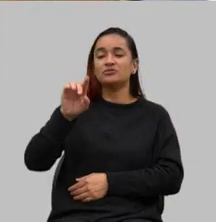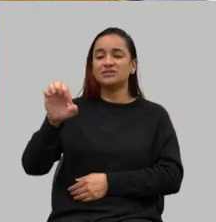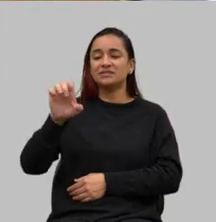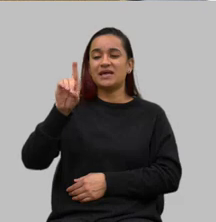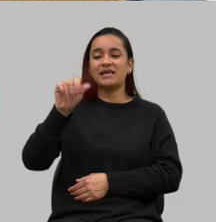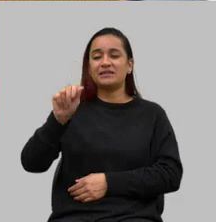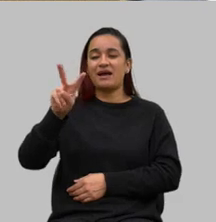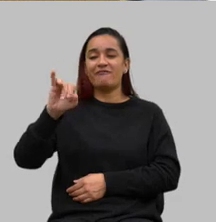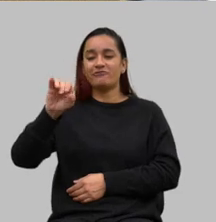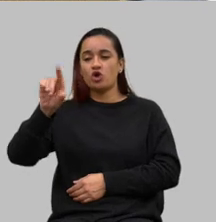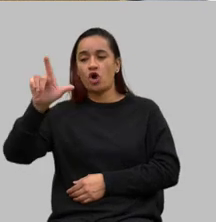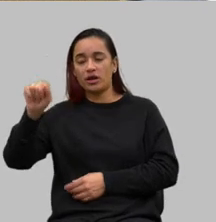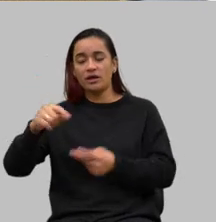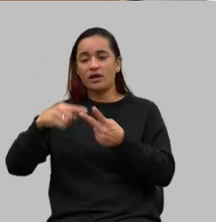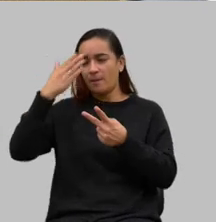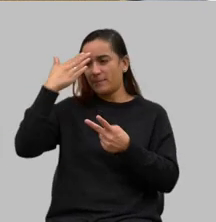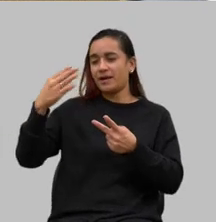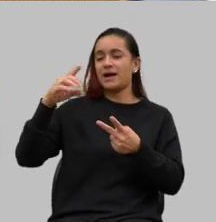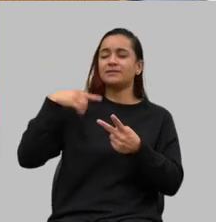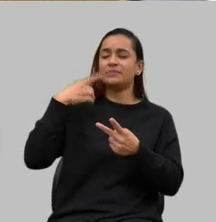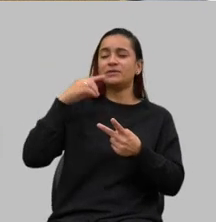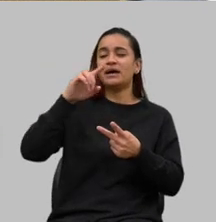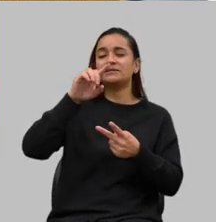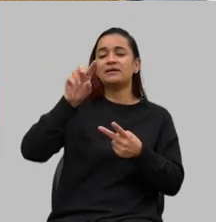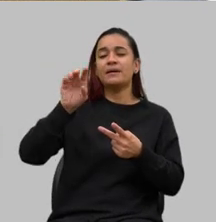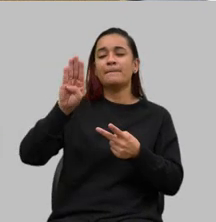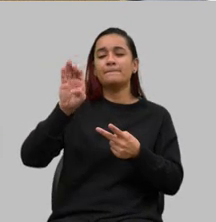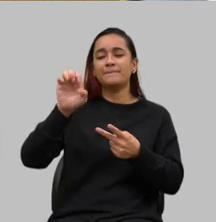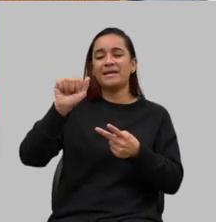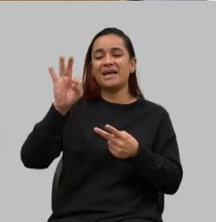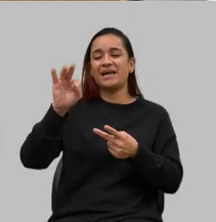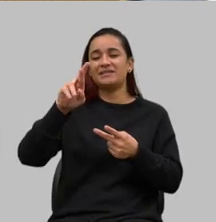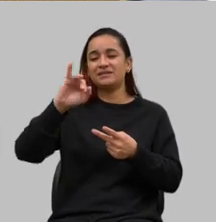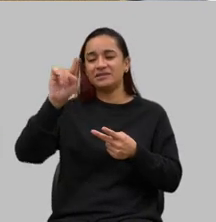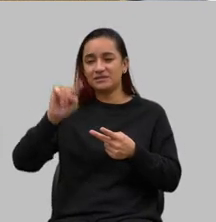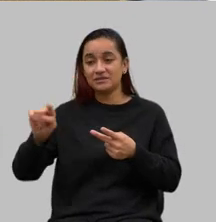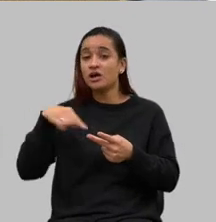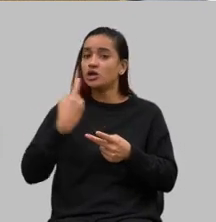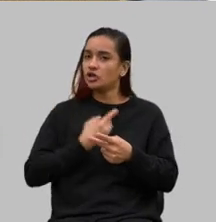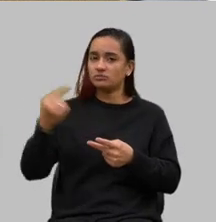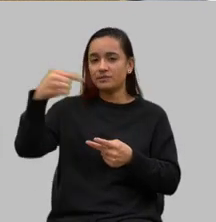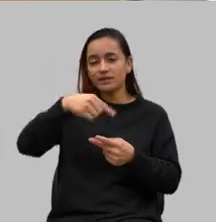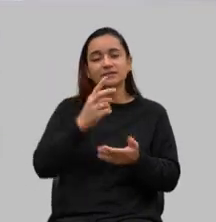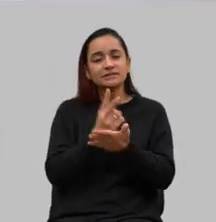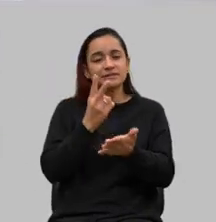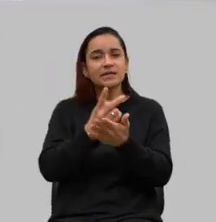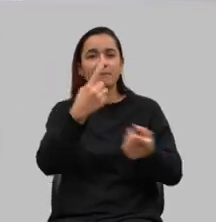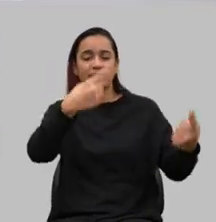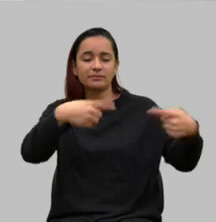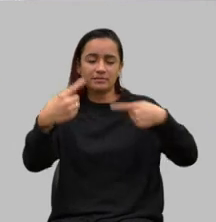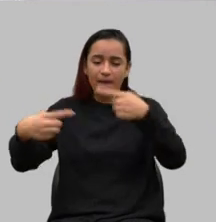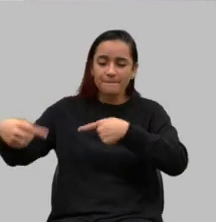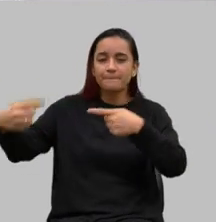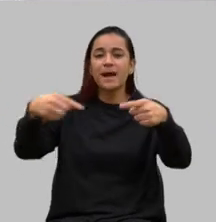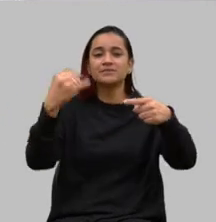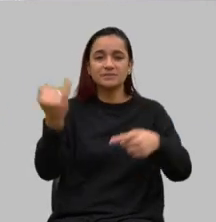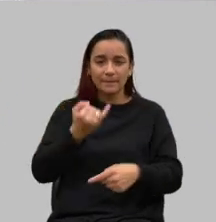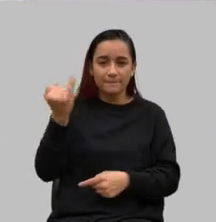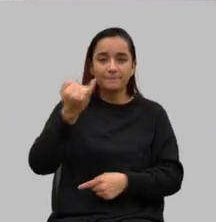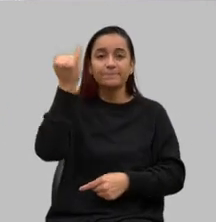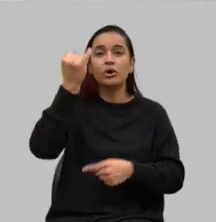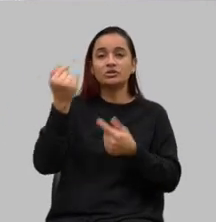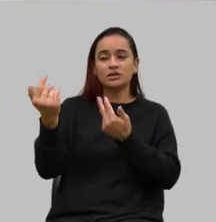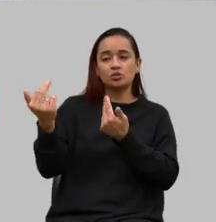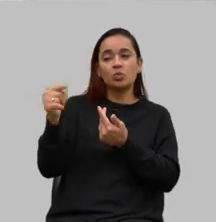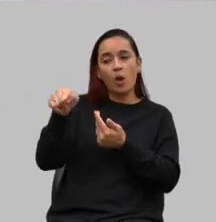Cerqueira que a gente tá aqui sempre eh nas comissões fazendo os os debates importantes igual ela né